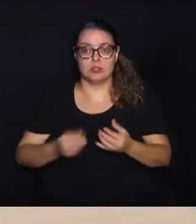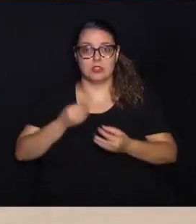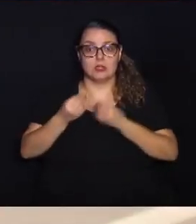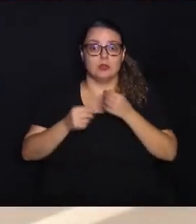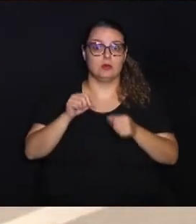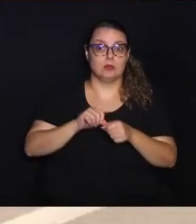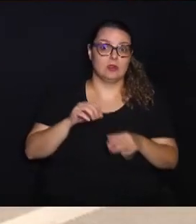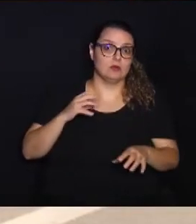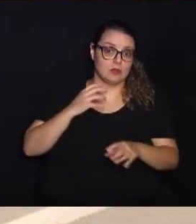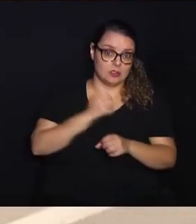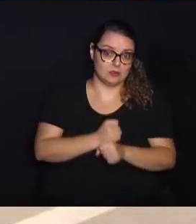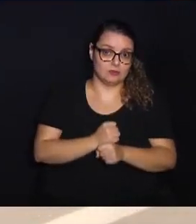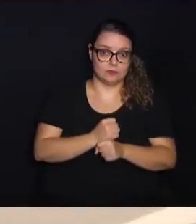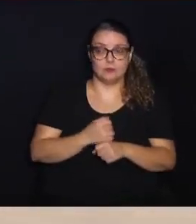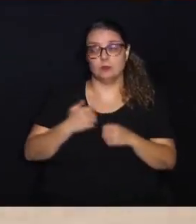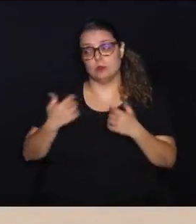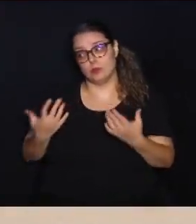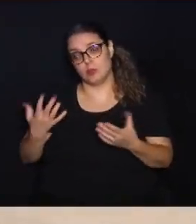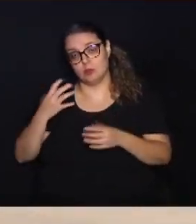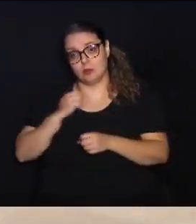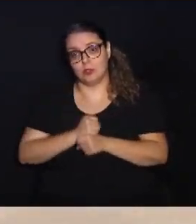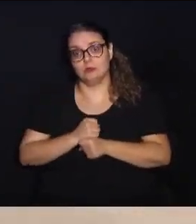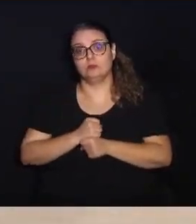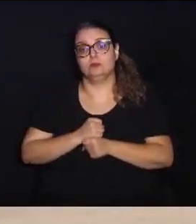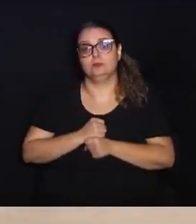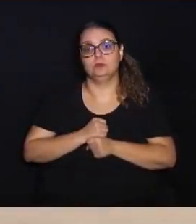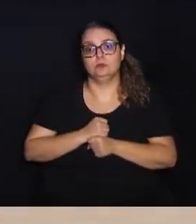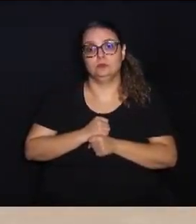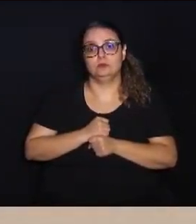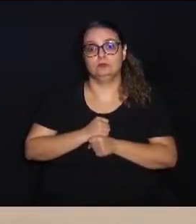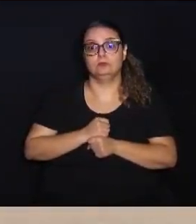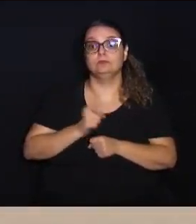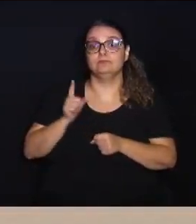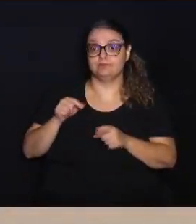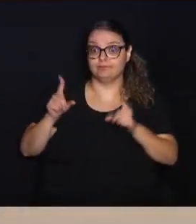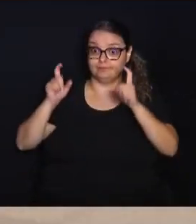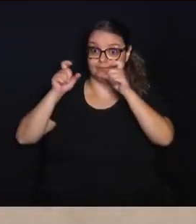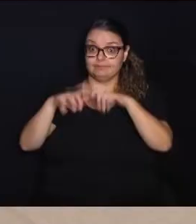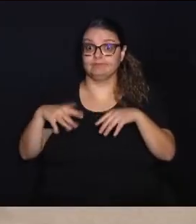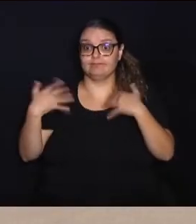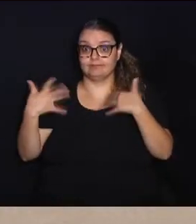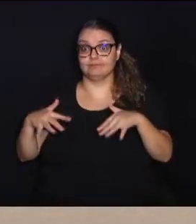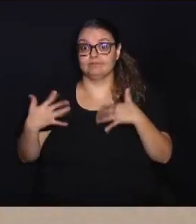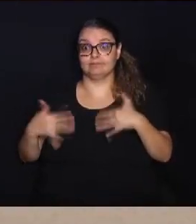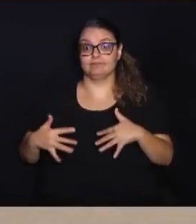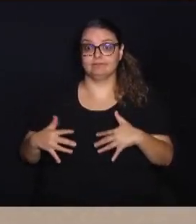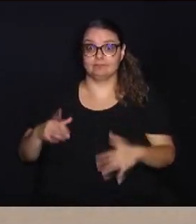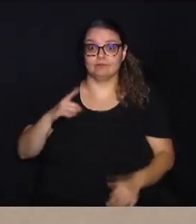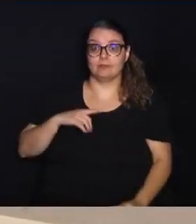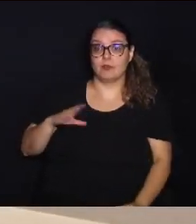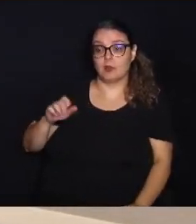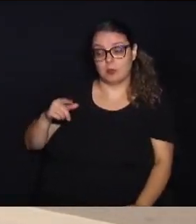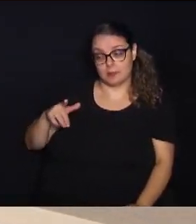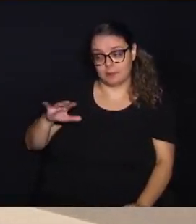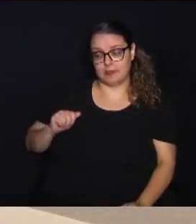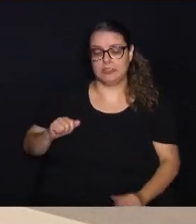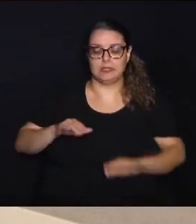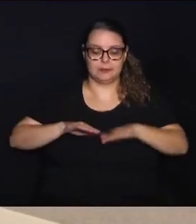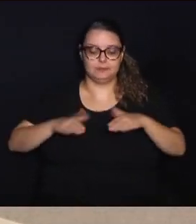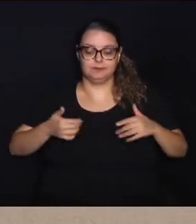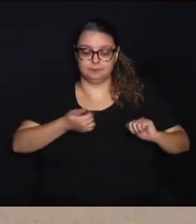tem os jurados que avaliam as dificuldades corporais, as dificuldades do aparelho,